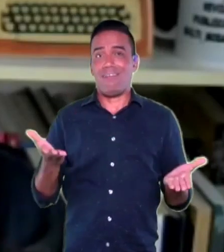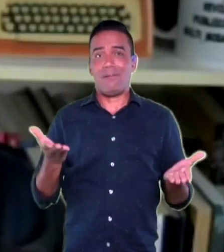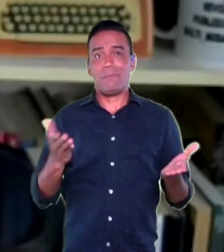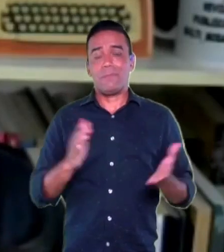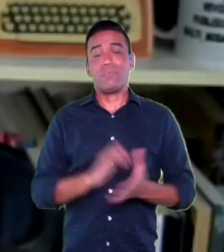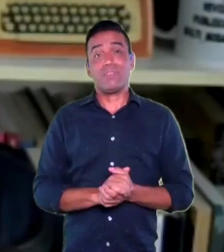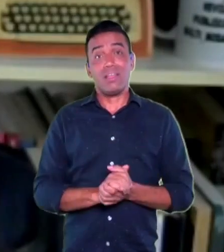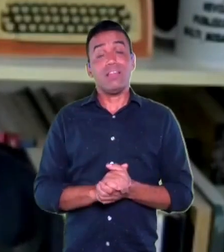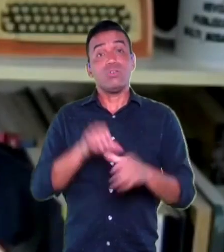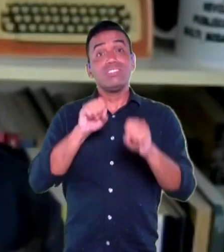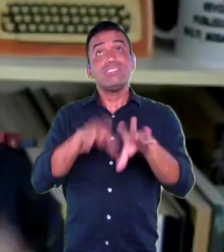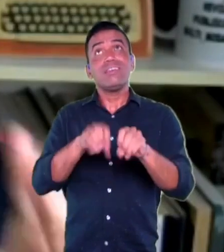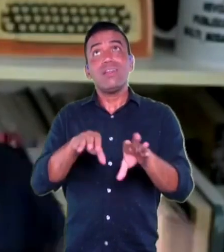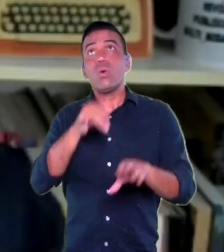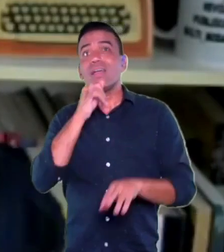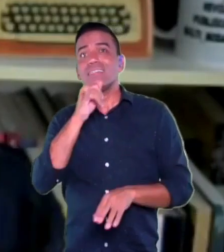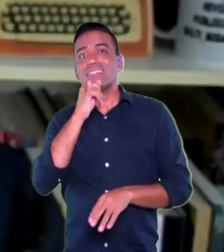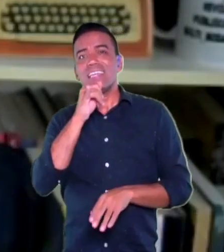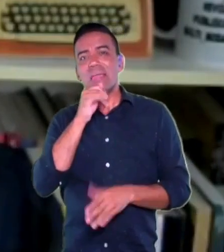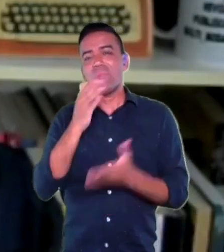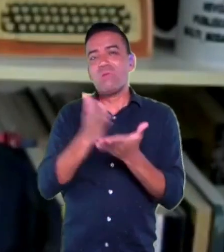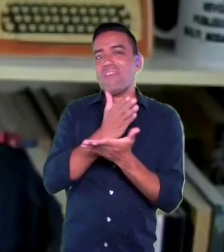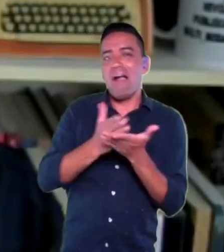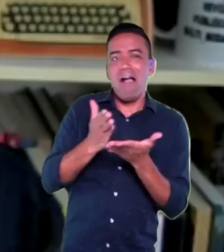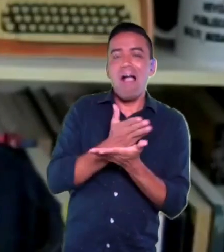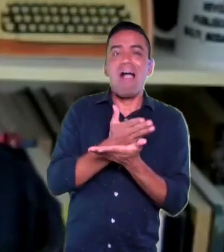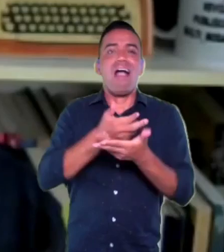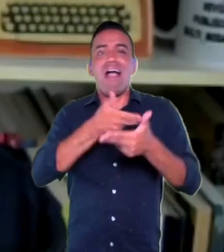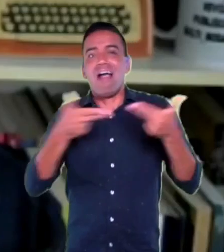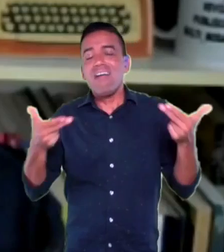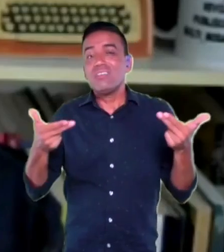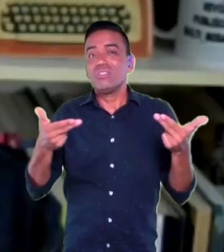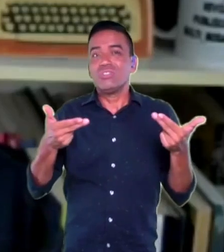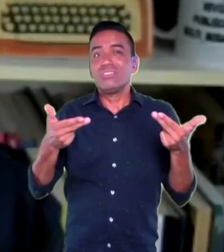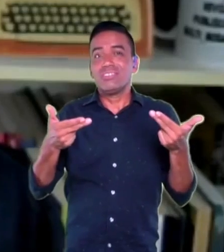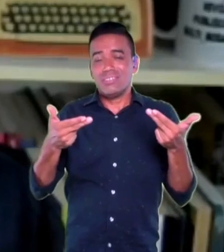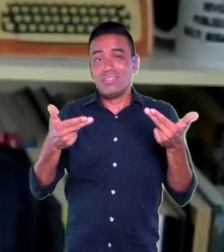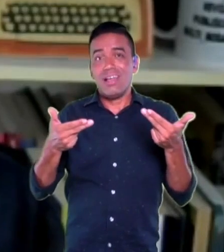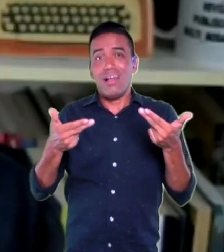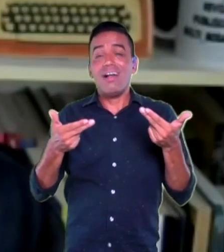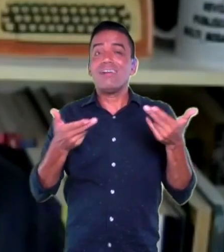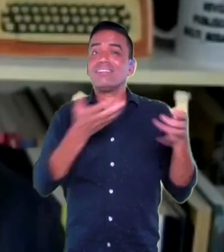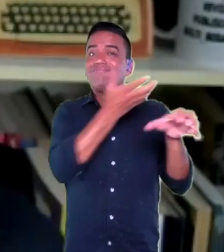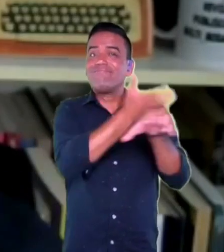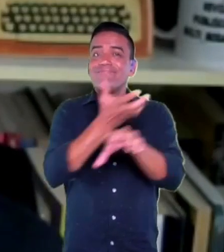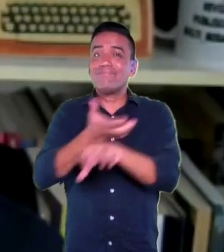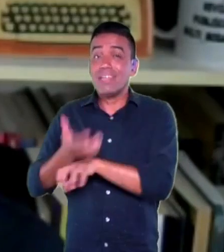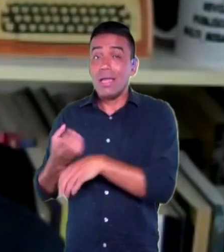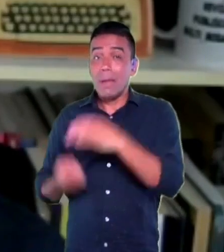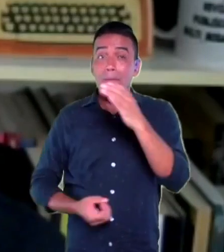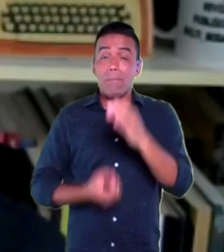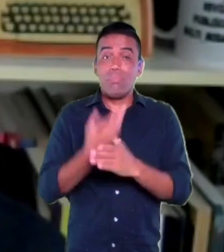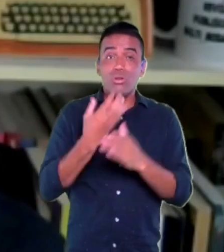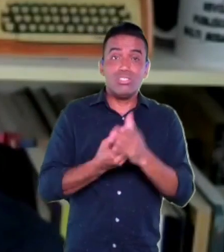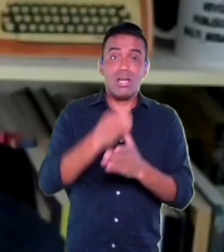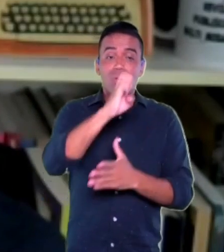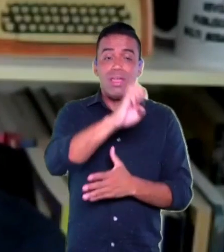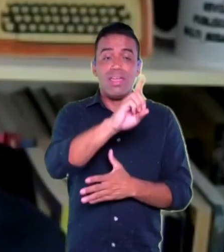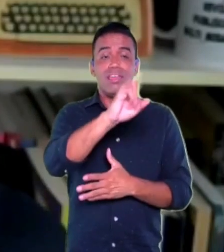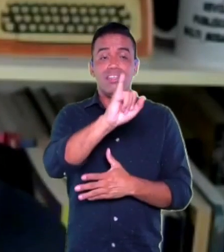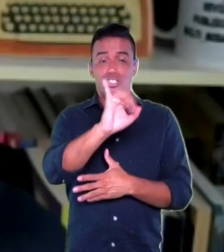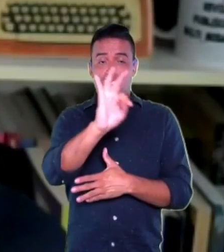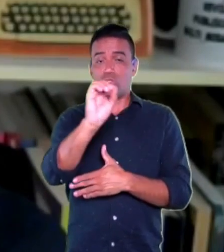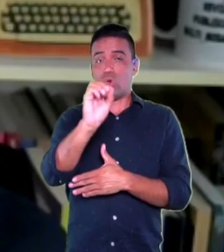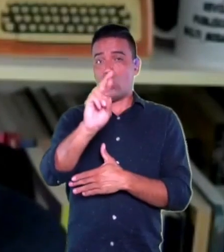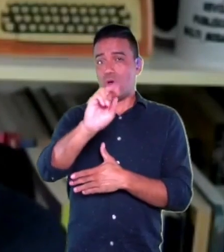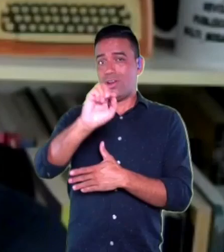Eu dou aula de coisas, entre outras coisas, de matérias que têm a ver com produção editorial, né?